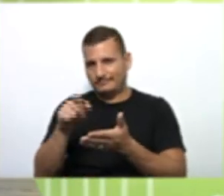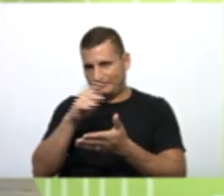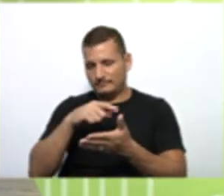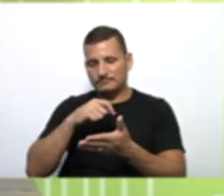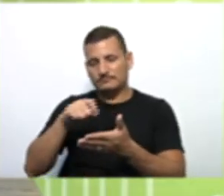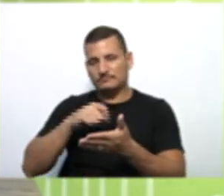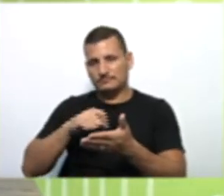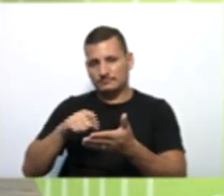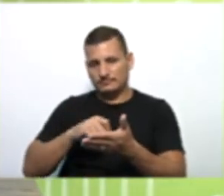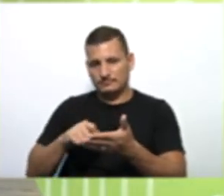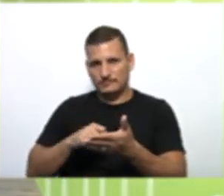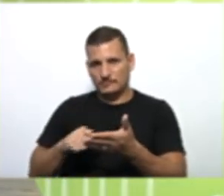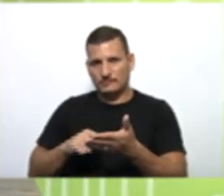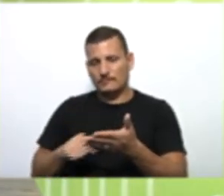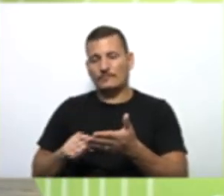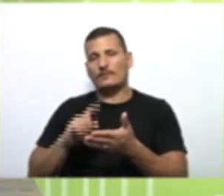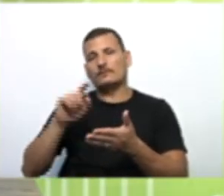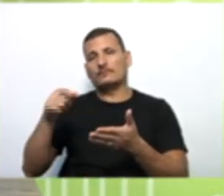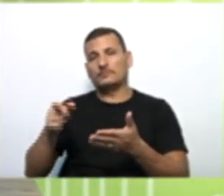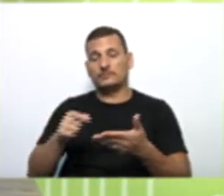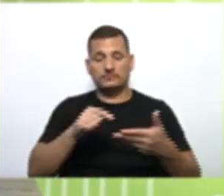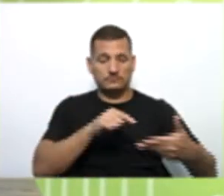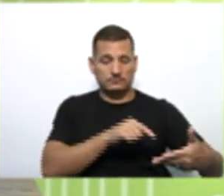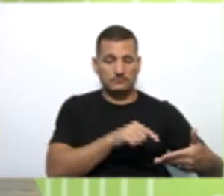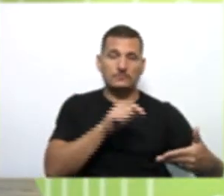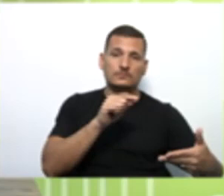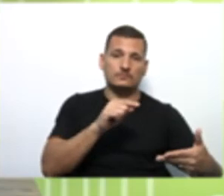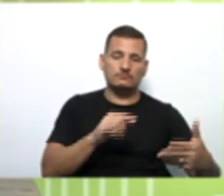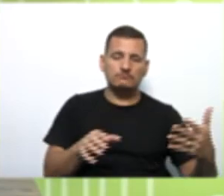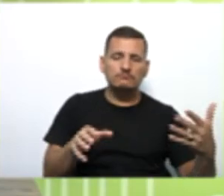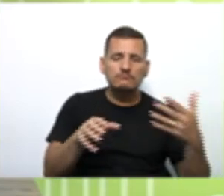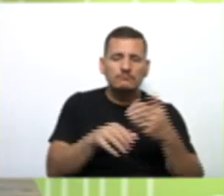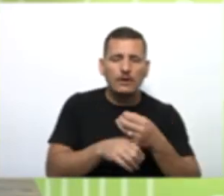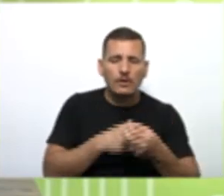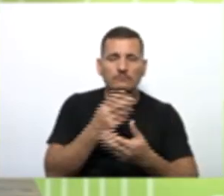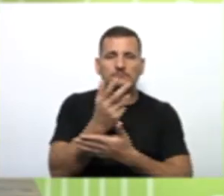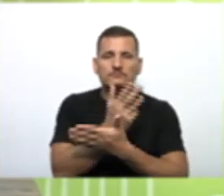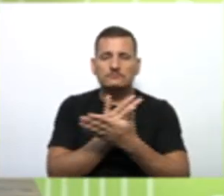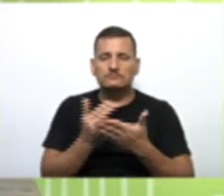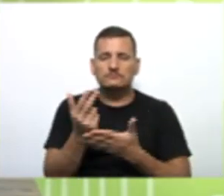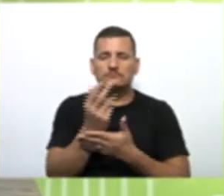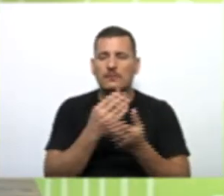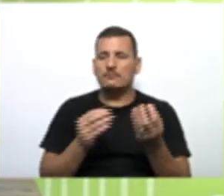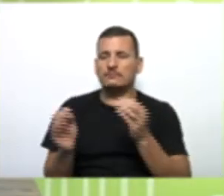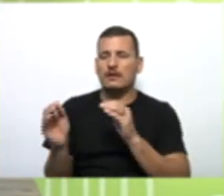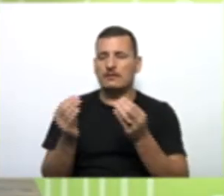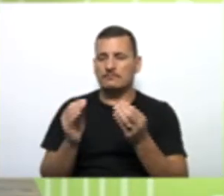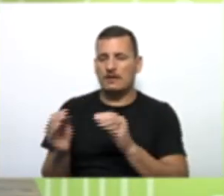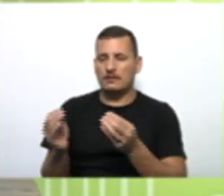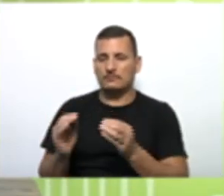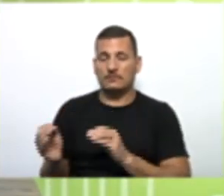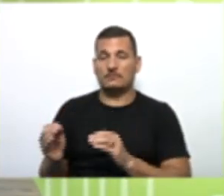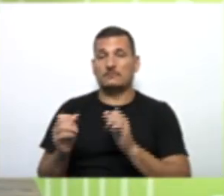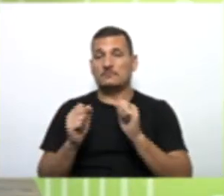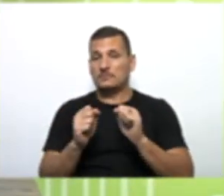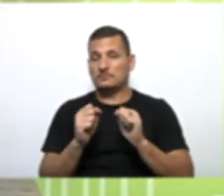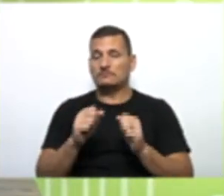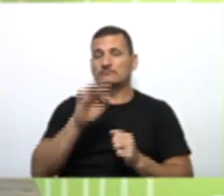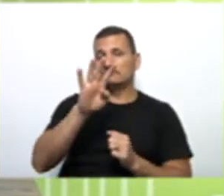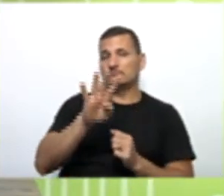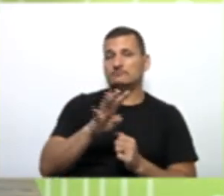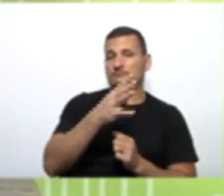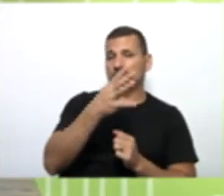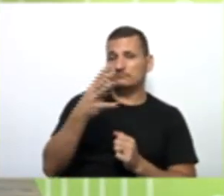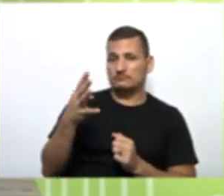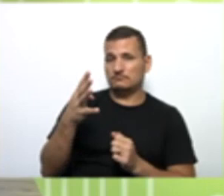formulário e depois vocês vão tabular esse dado. E a tabulação desses dados pode ser em forma de tabela